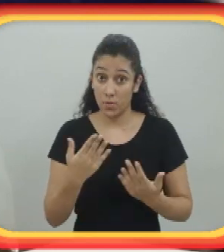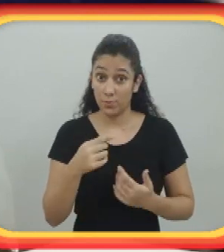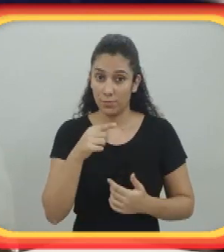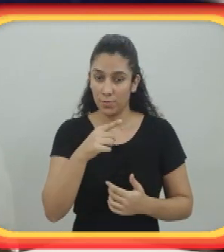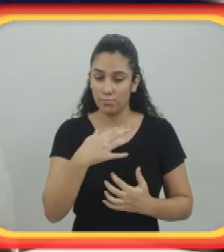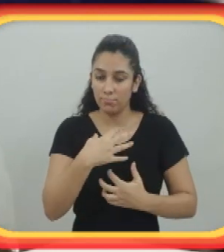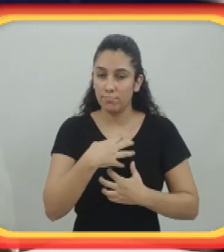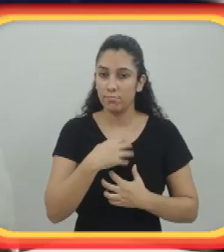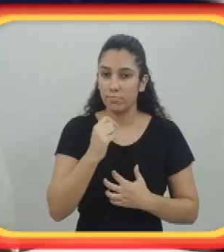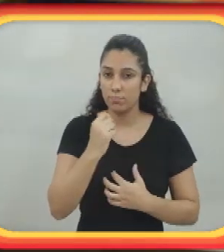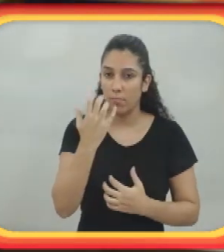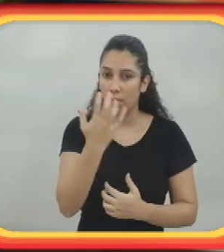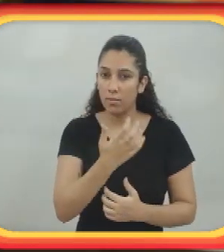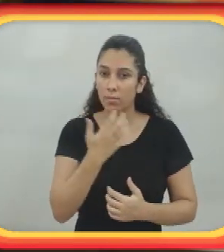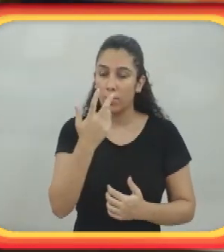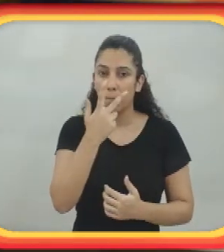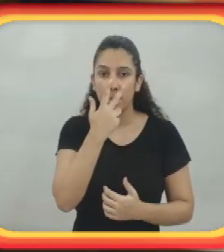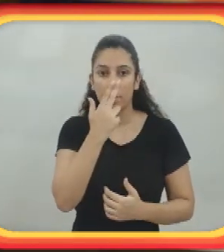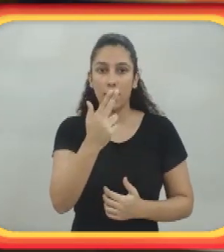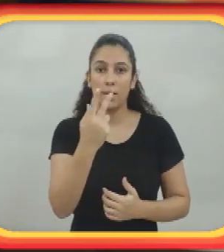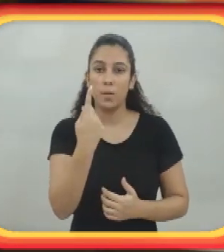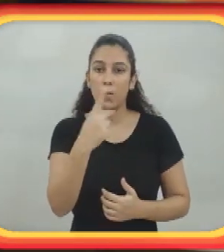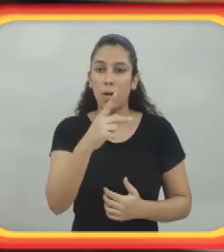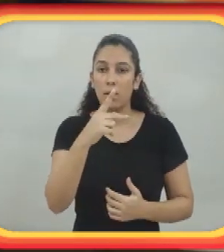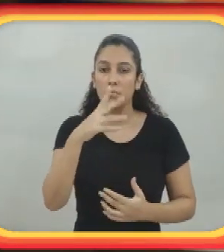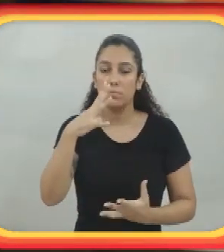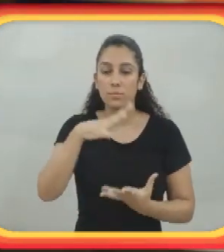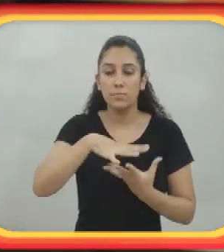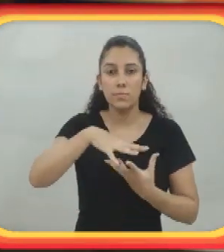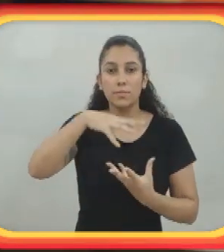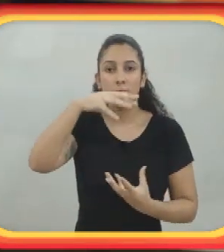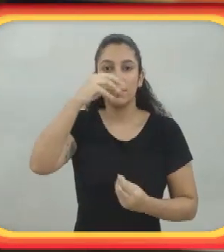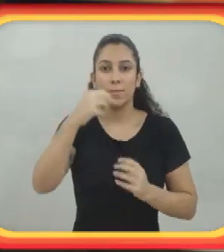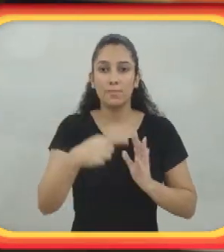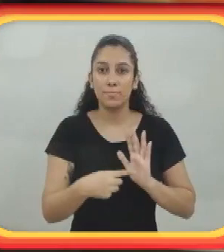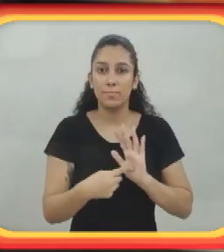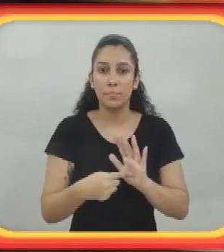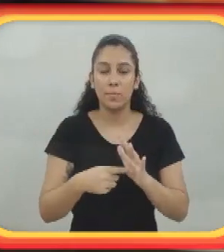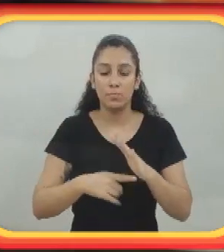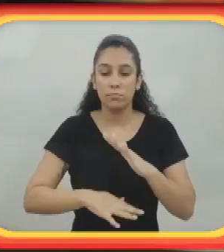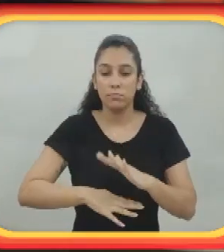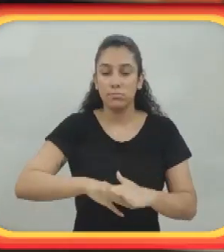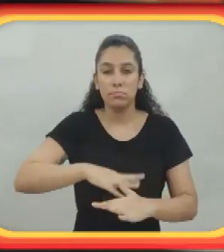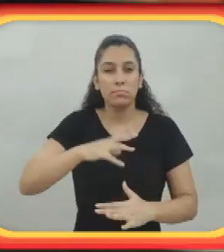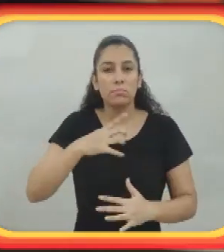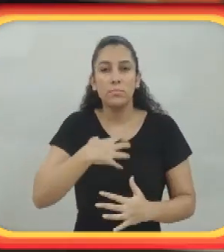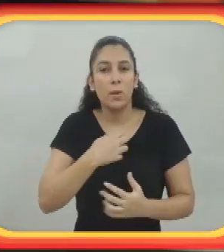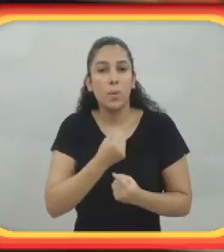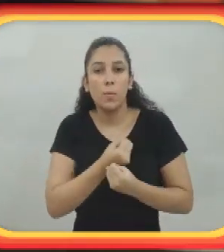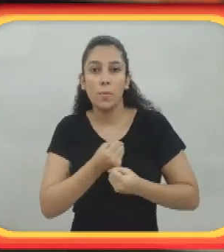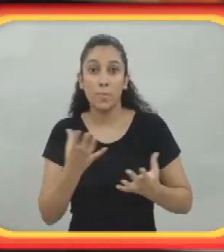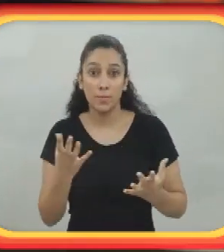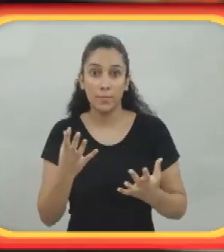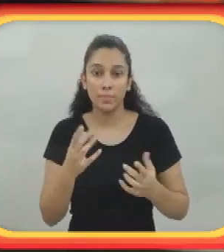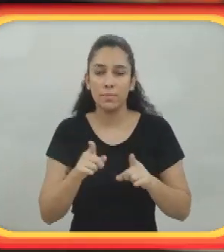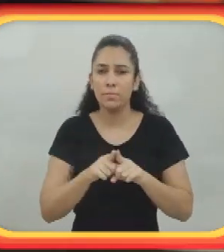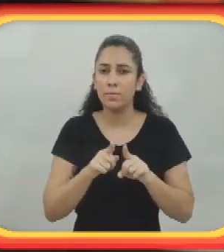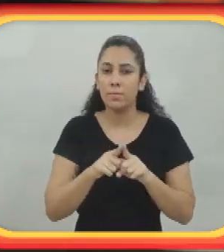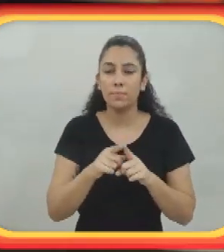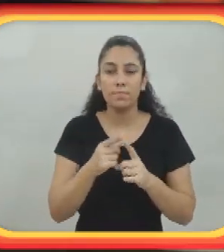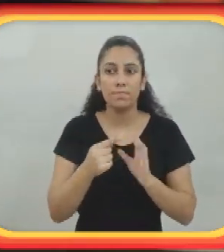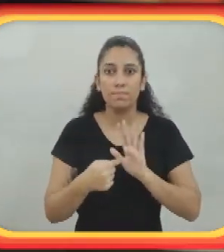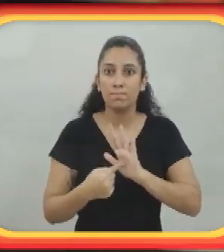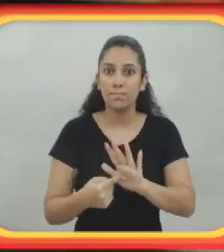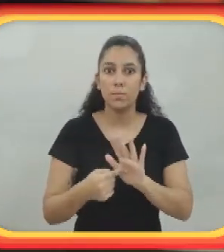você vai cantando, parece que o seu espírito se infla, se enche com alguma coisa